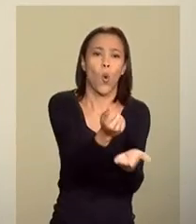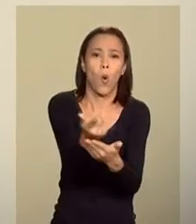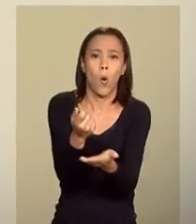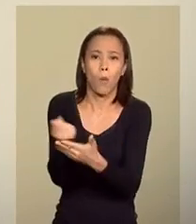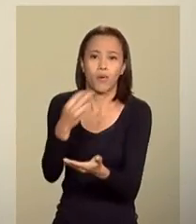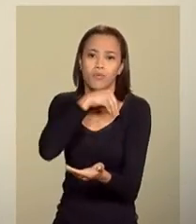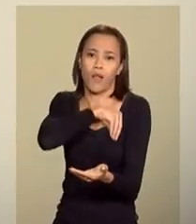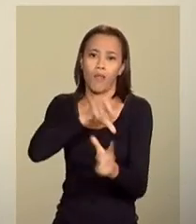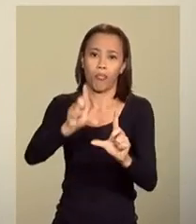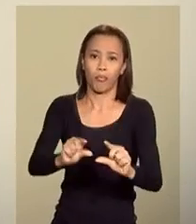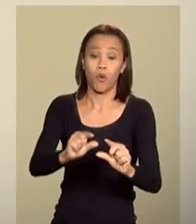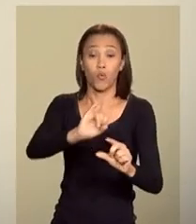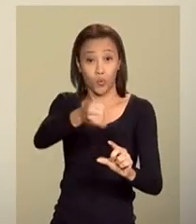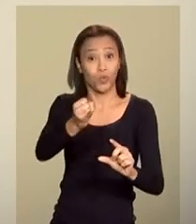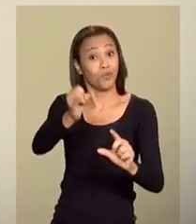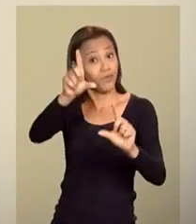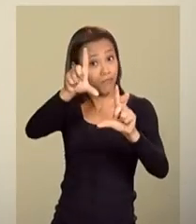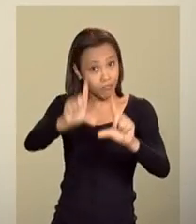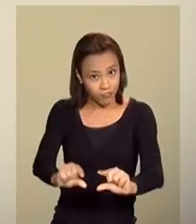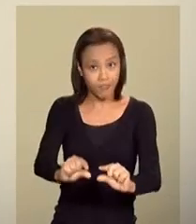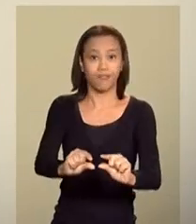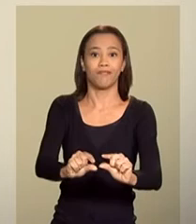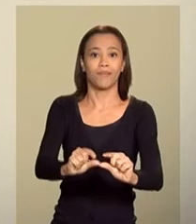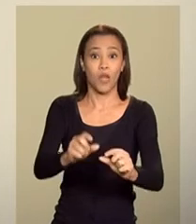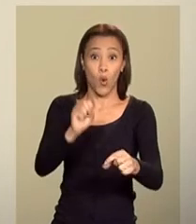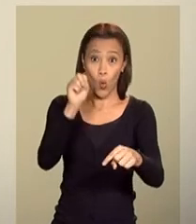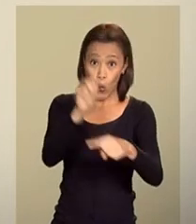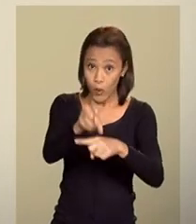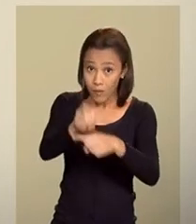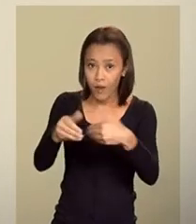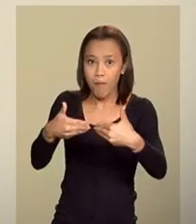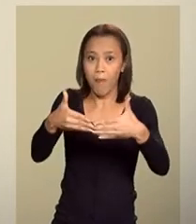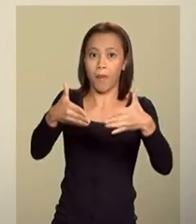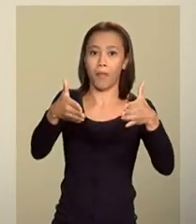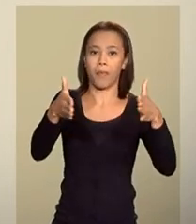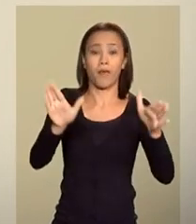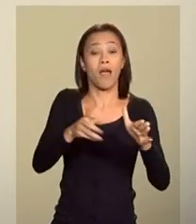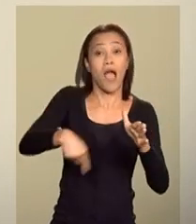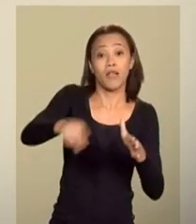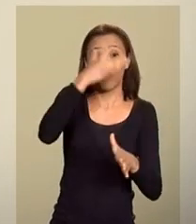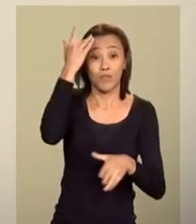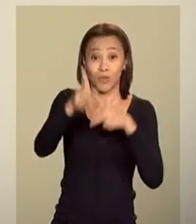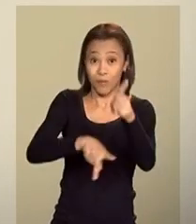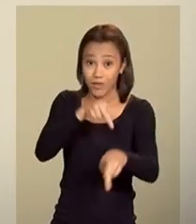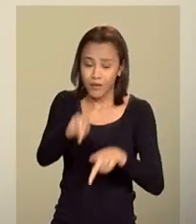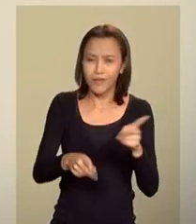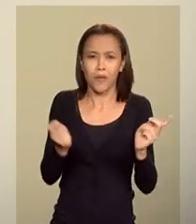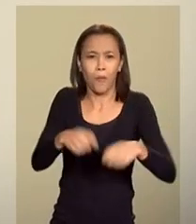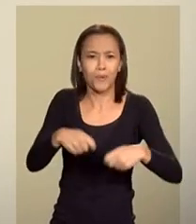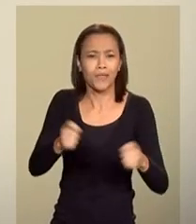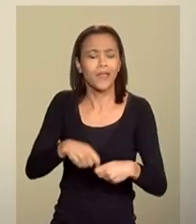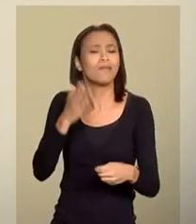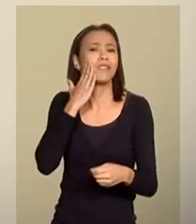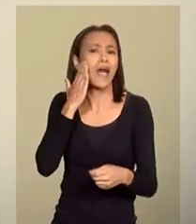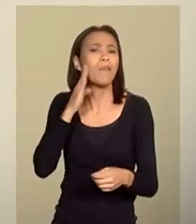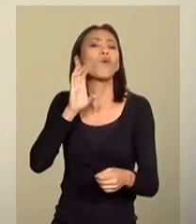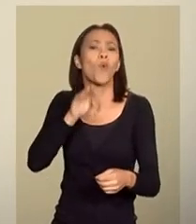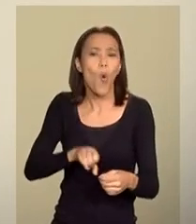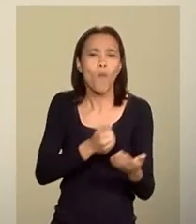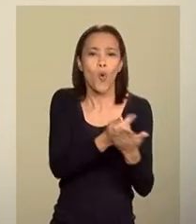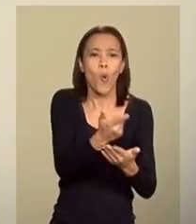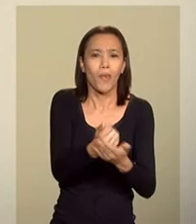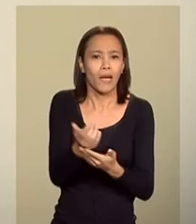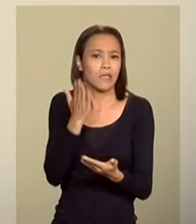do salário o juros caíram como nunca o emprego aumentou os brasileiros estão podendo e sabendo